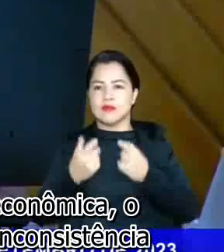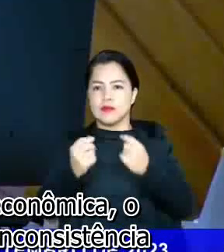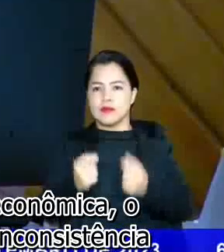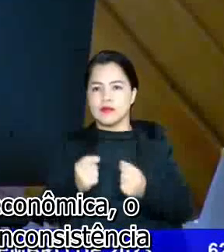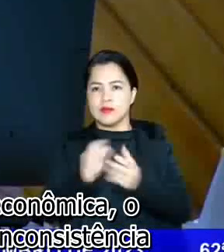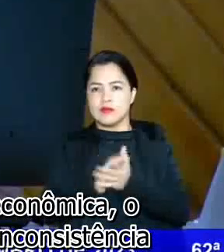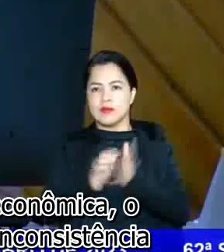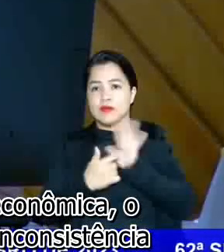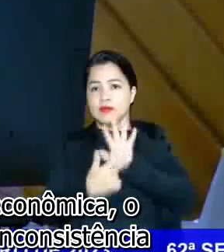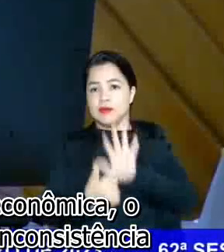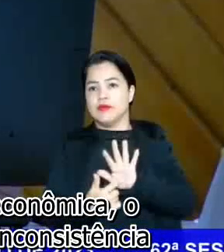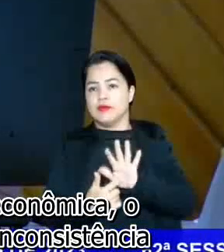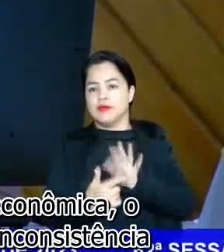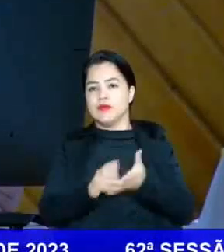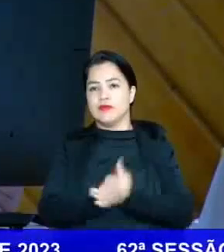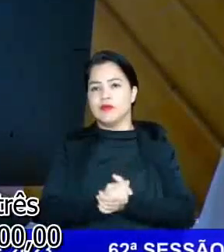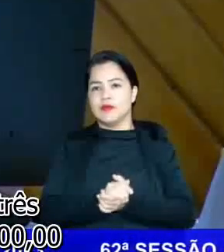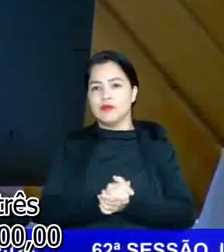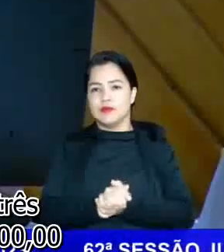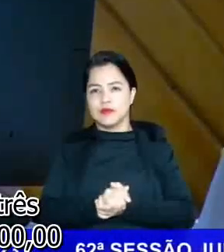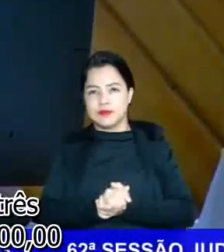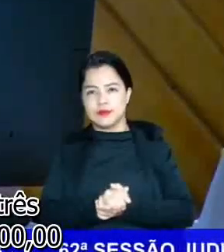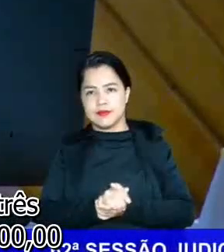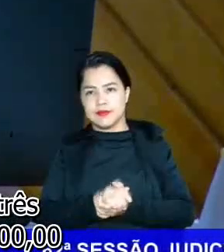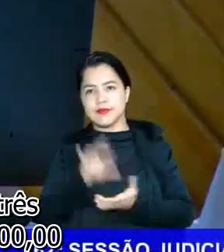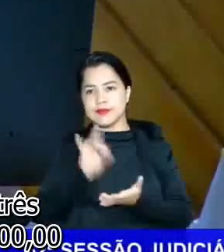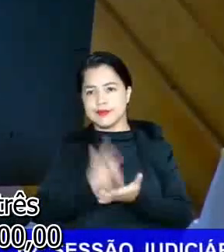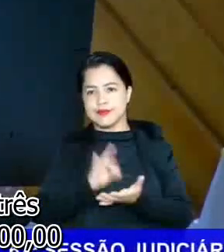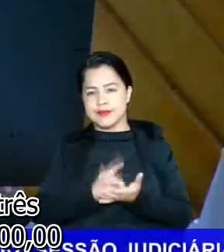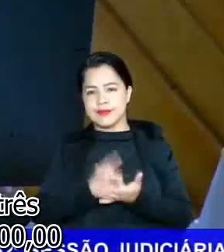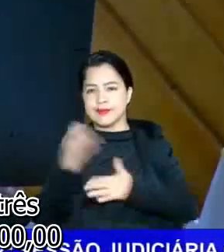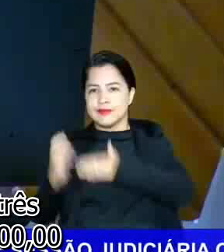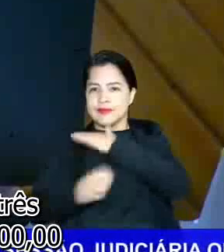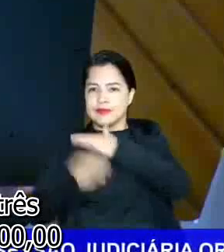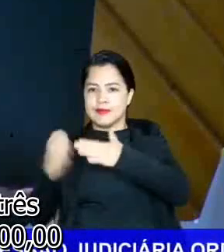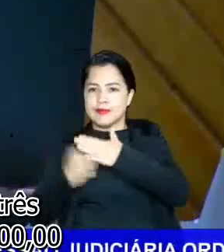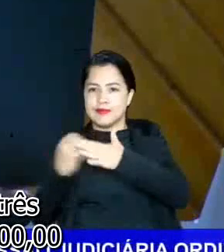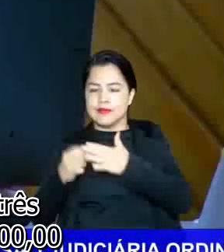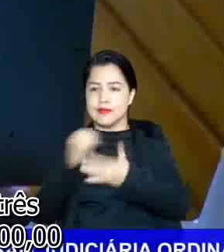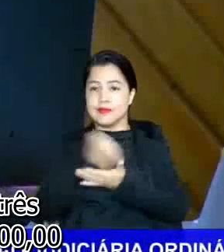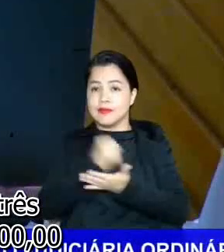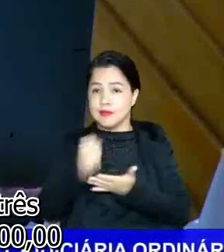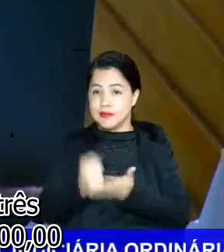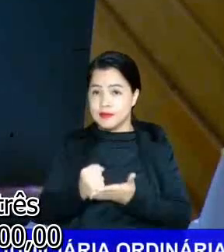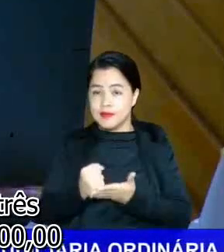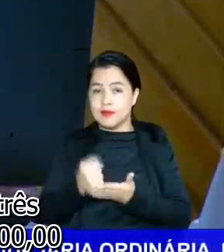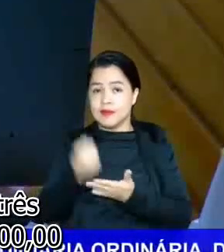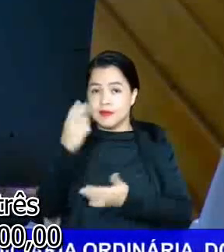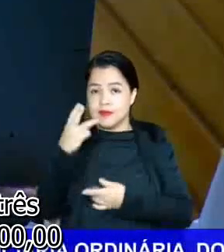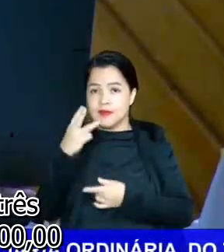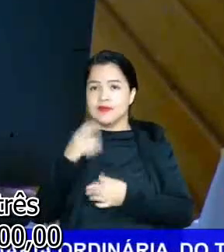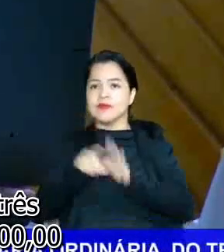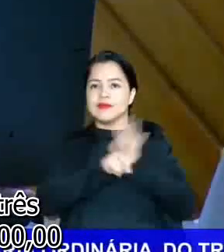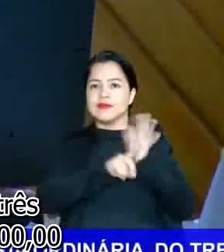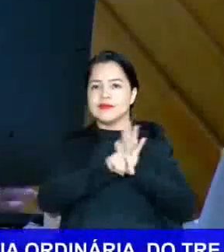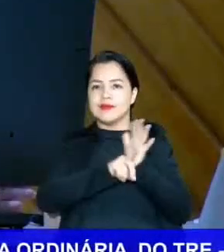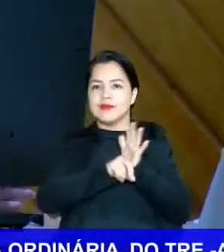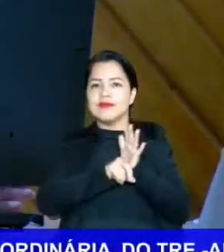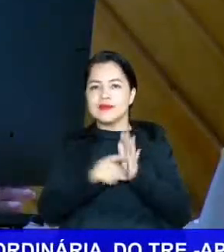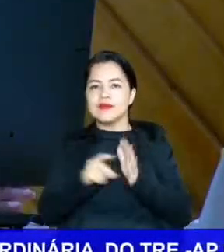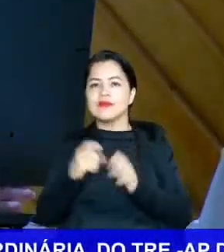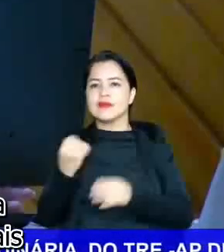indicou essa inconsistência, justamente porque a empresa ela contratou 3 pesquisas socioeconômicas no valor de 90